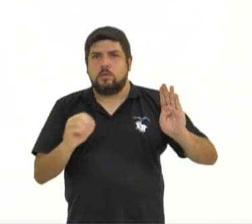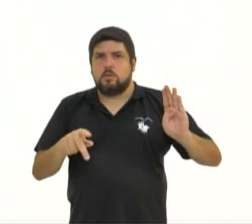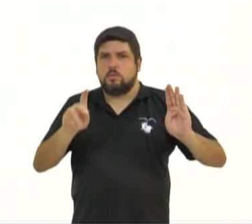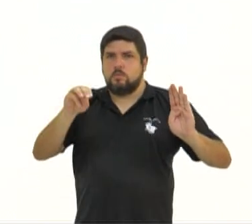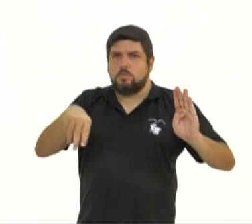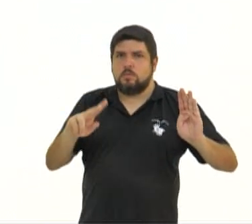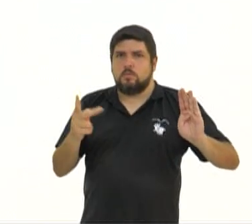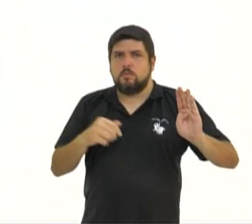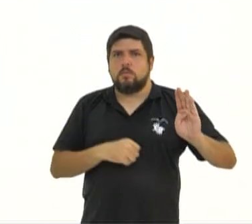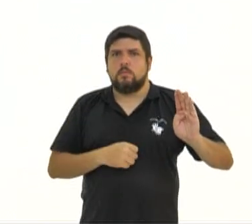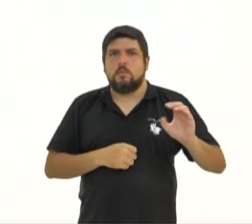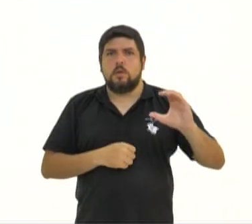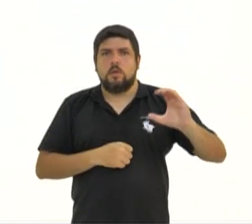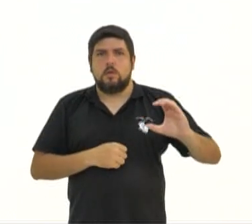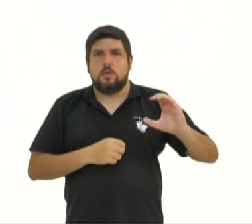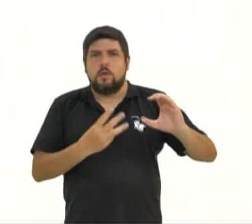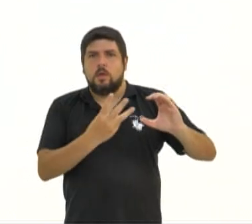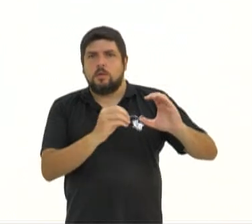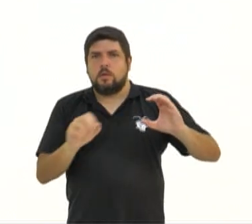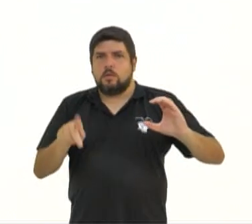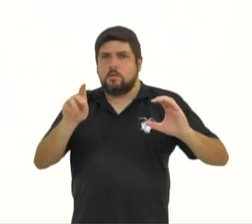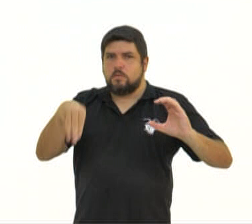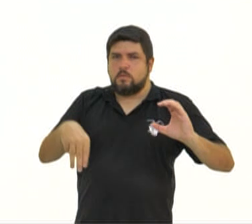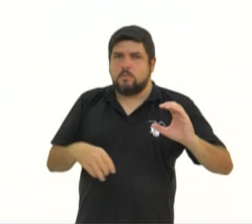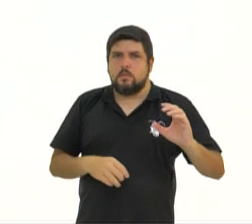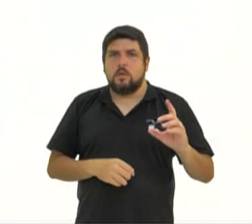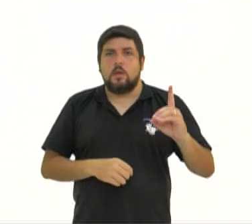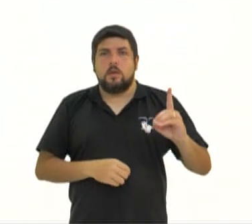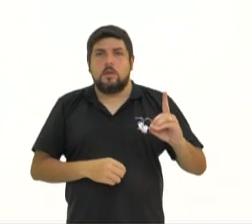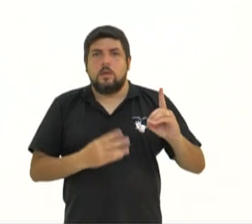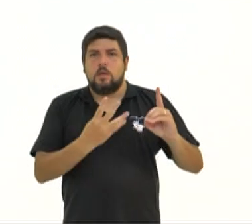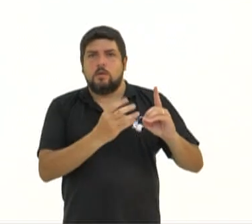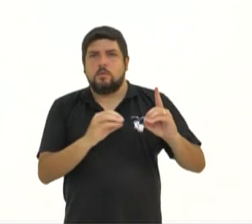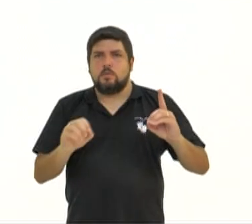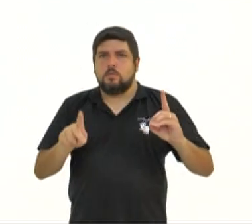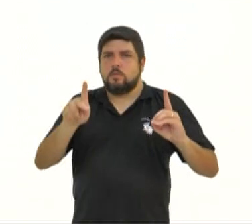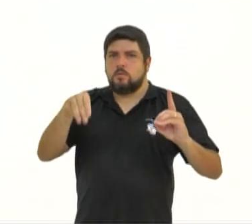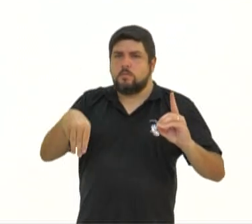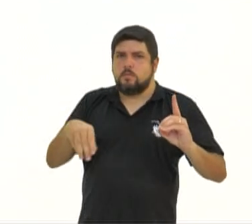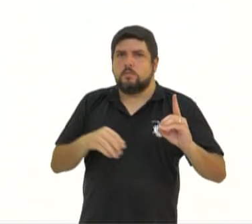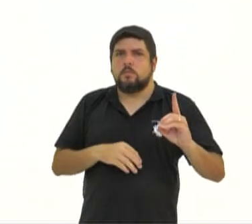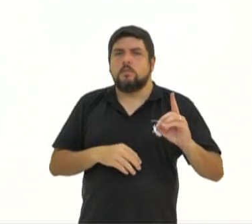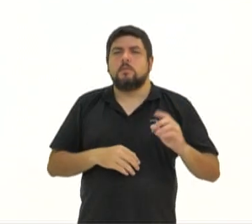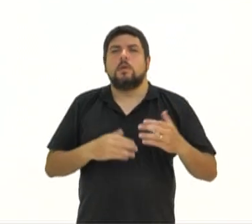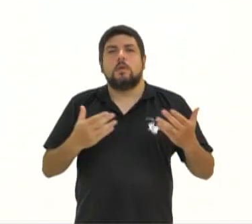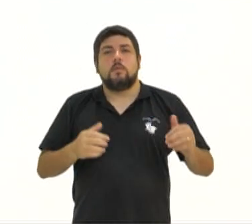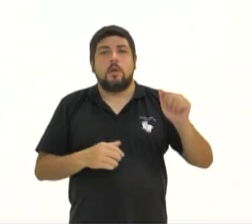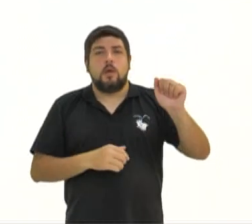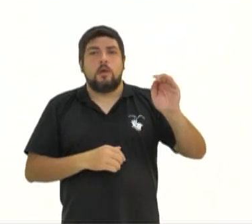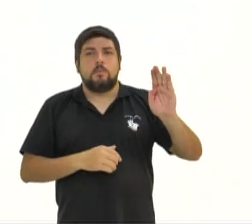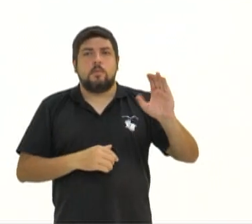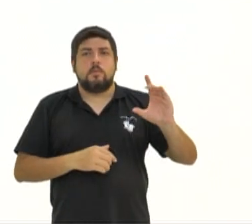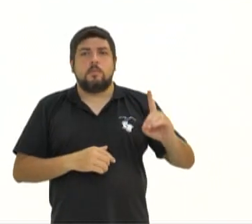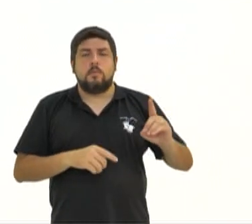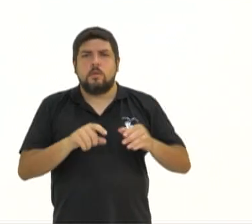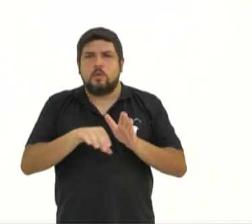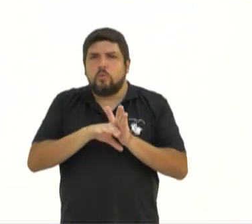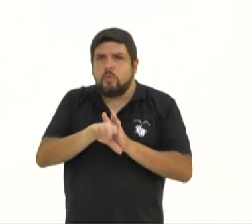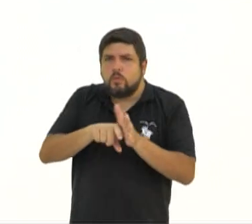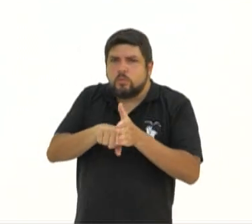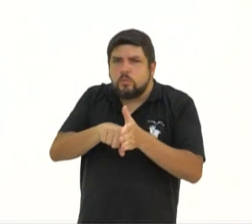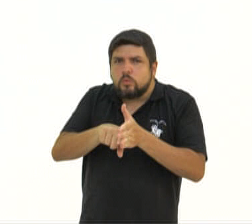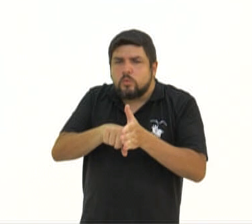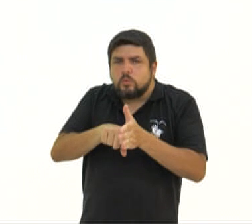C, 300 km por hora. Ou letra D, 400 km por hora. Então dá um Google lá, dá uma pesquisadinha lá,